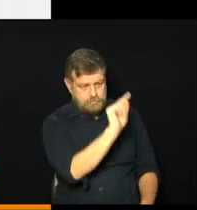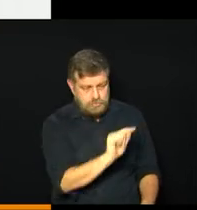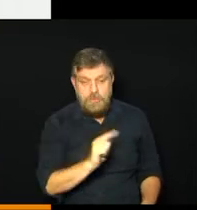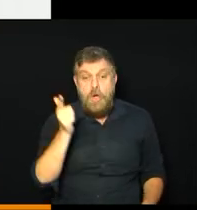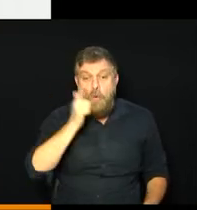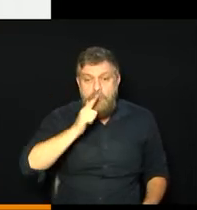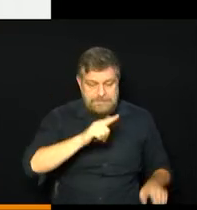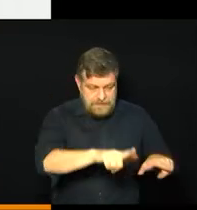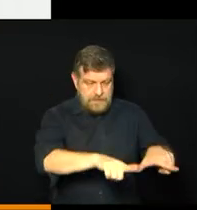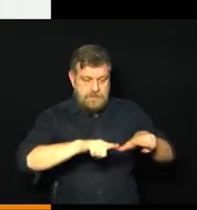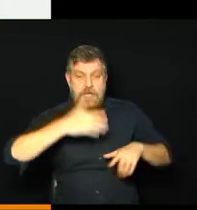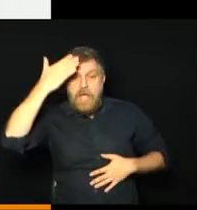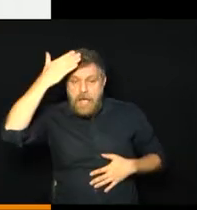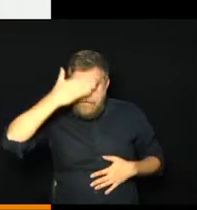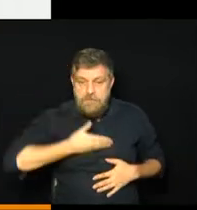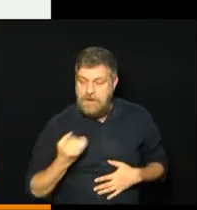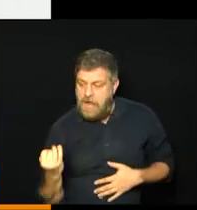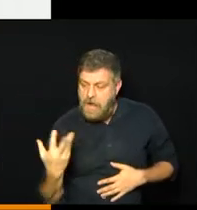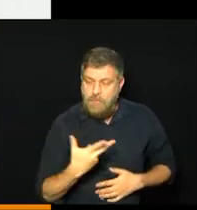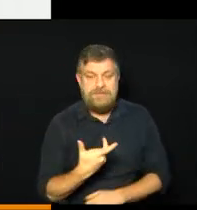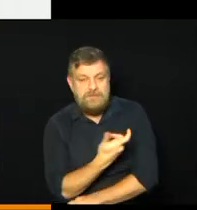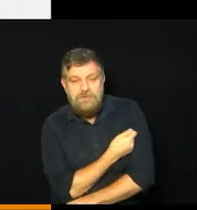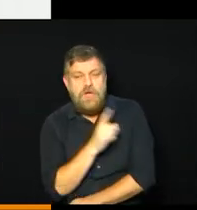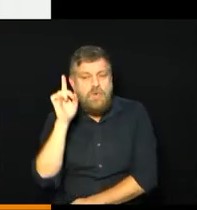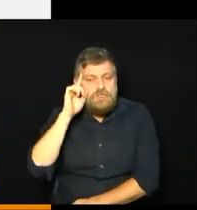seu certificado digital, de quantas doses, data, tem